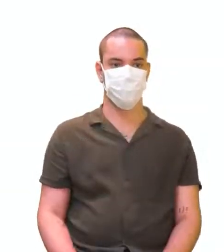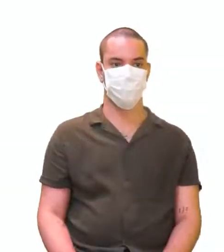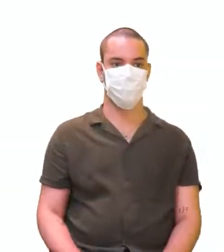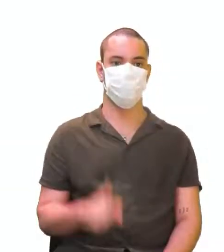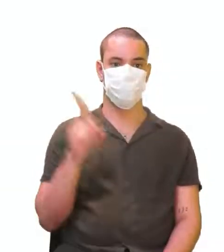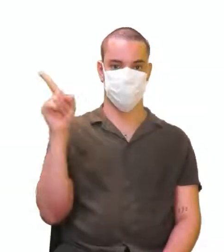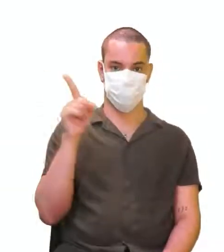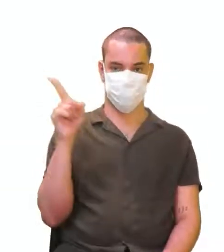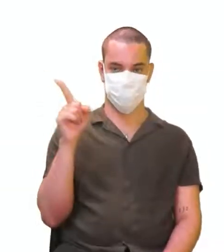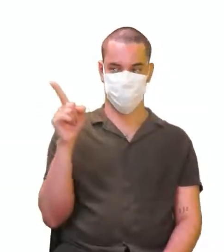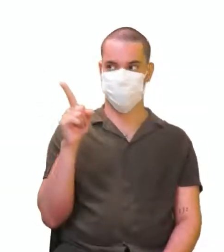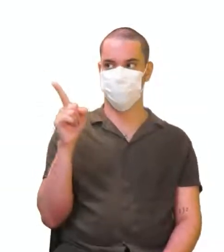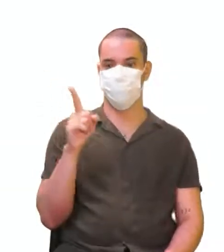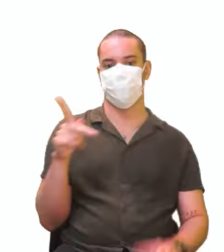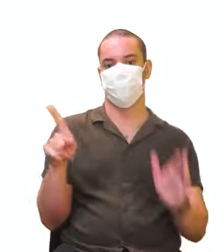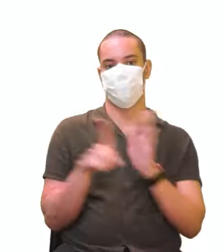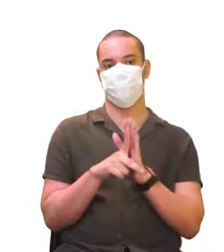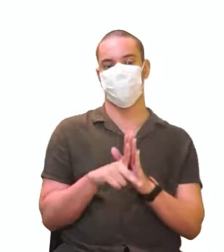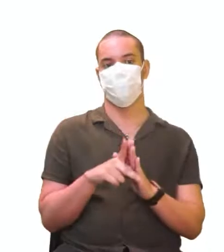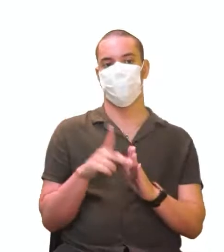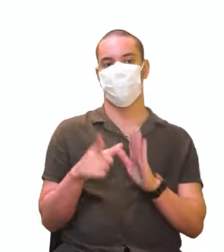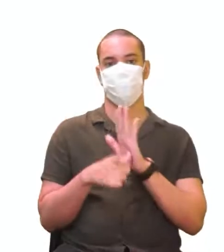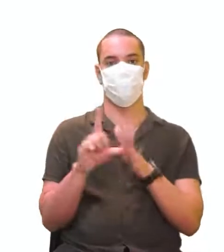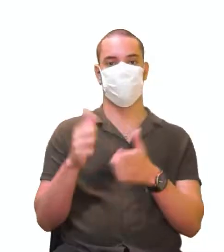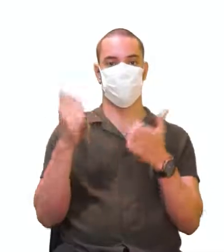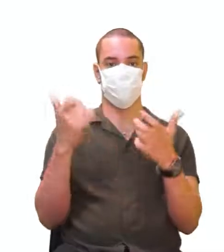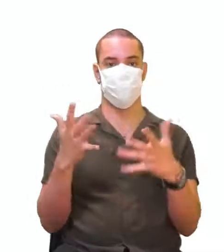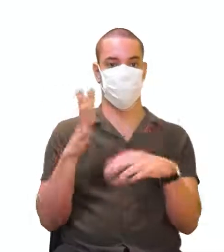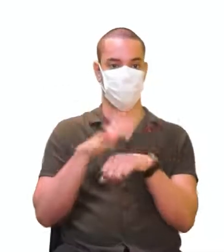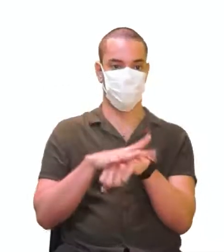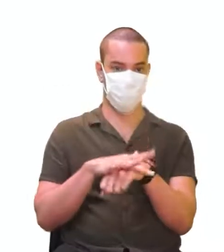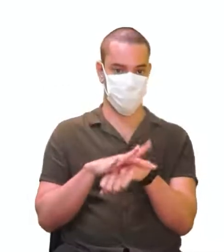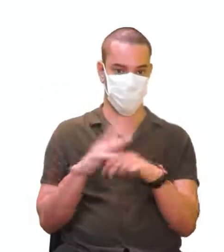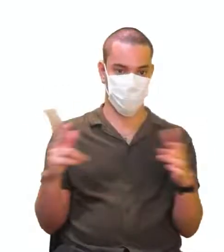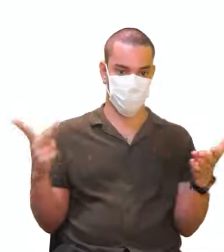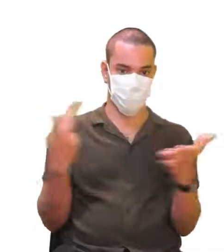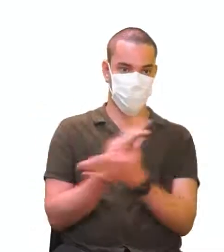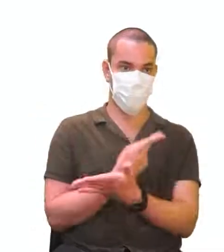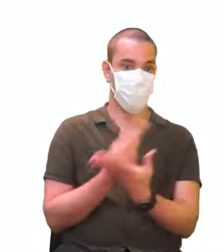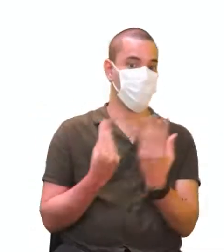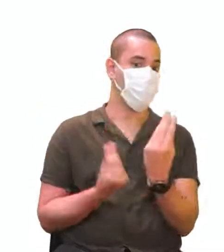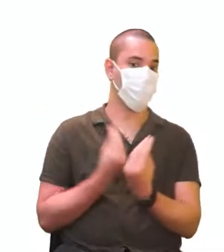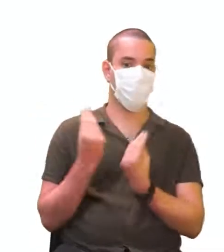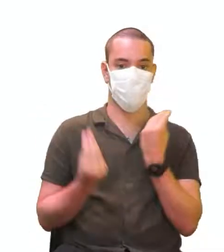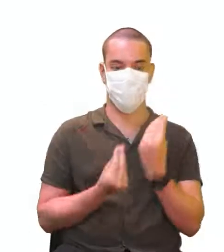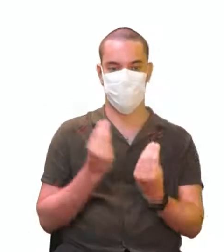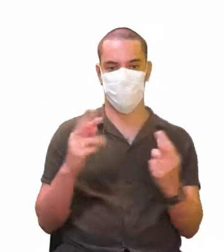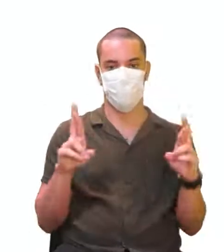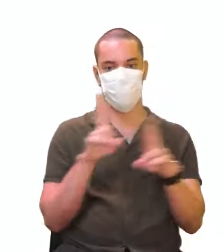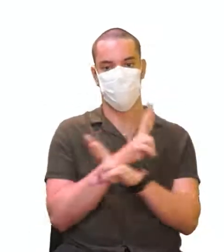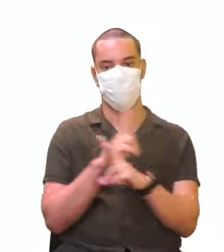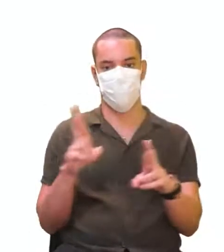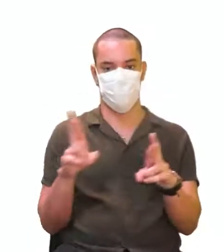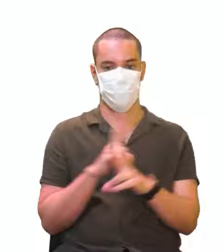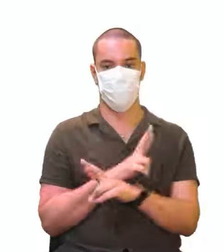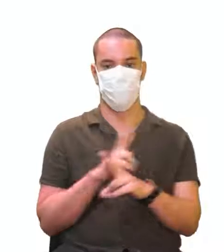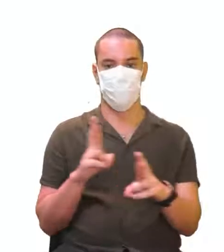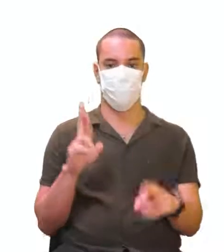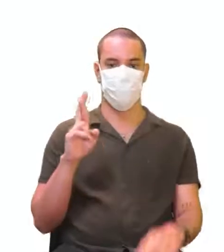Aí a gente tem a eritroblastose fetal, que é aquela doença que vai acontecer relacionada ao